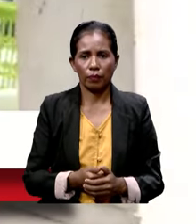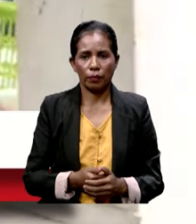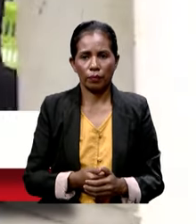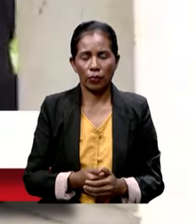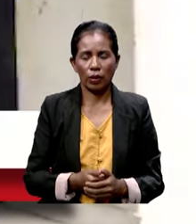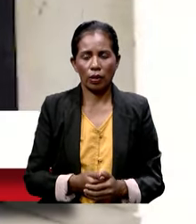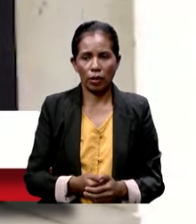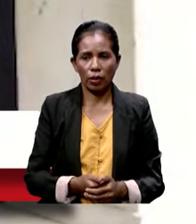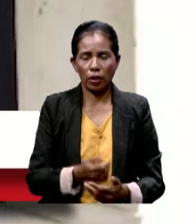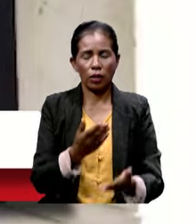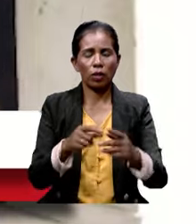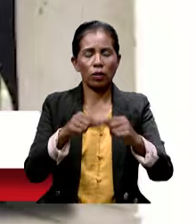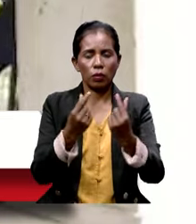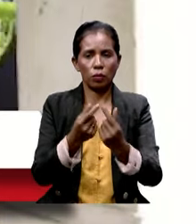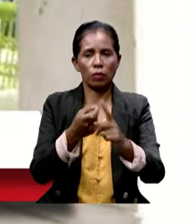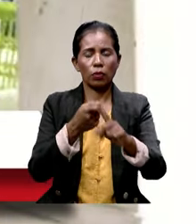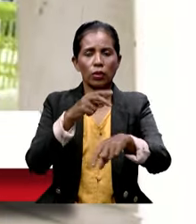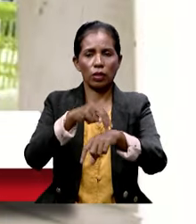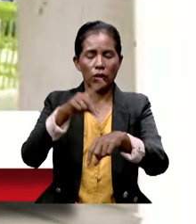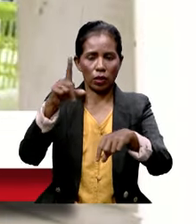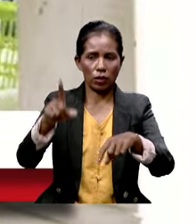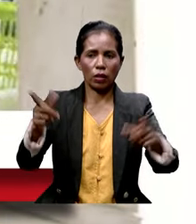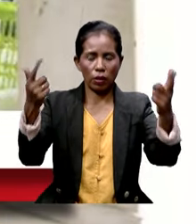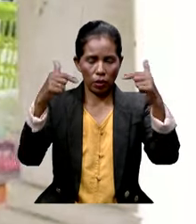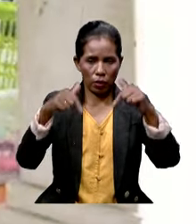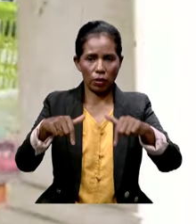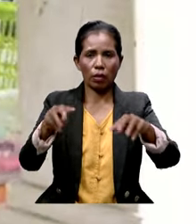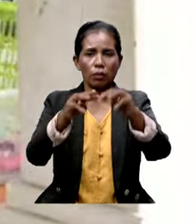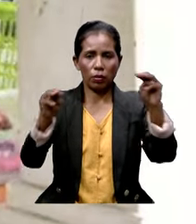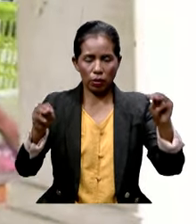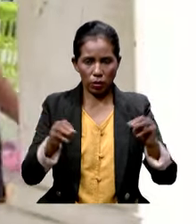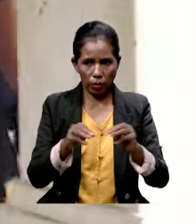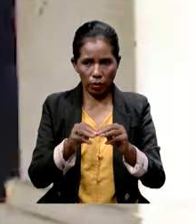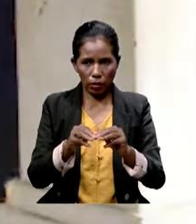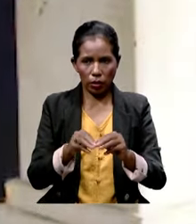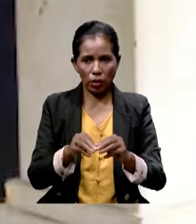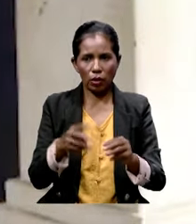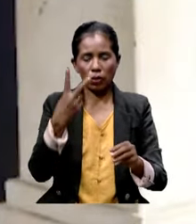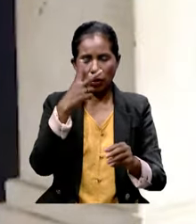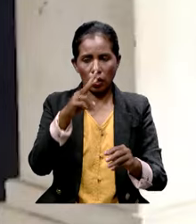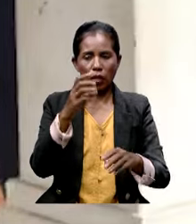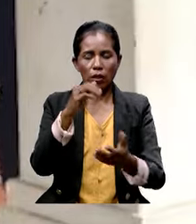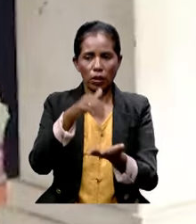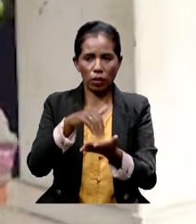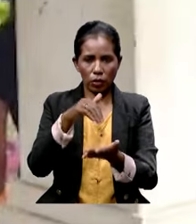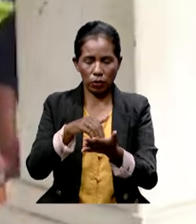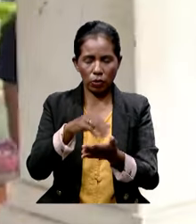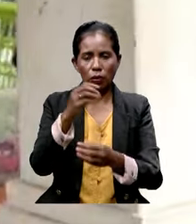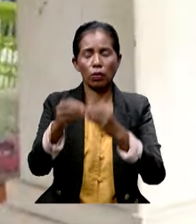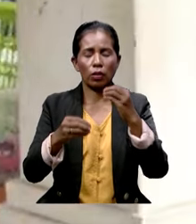Nebe equipa cusi nacional, mai município, atuhalo estudo